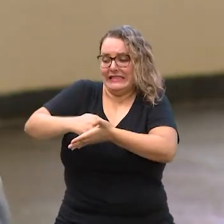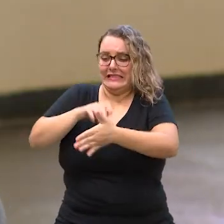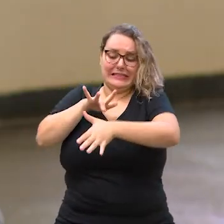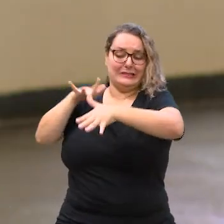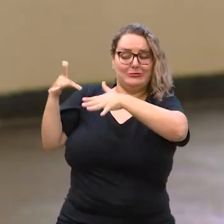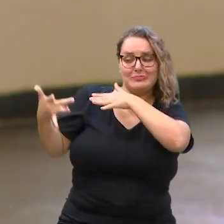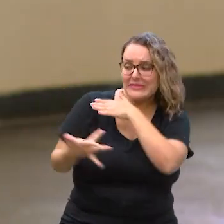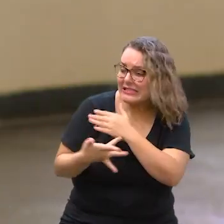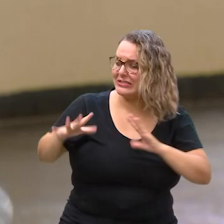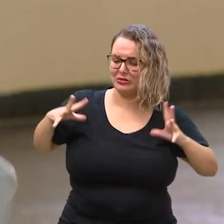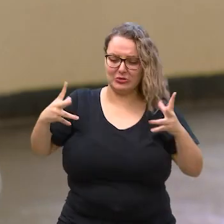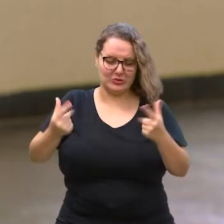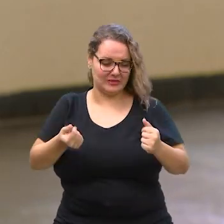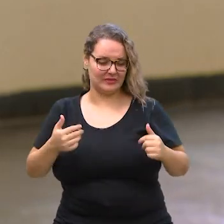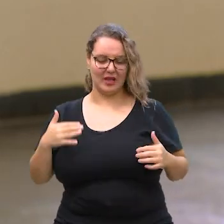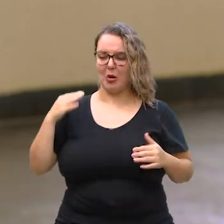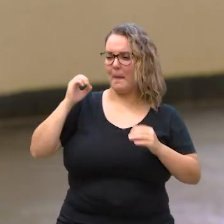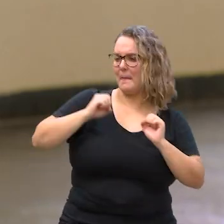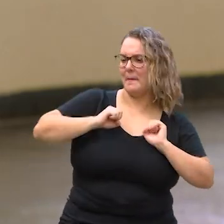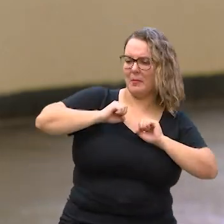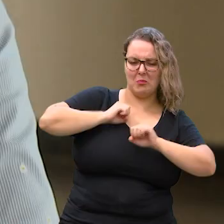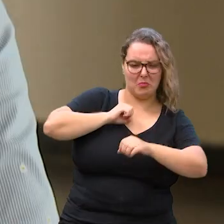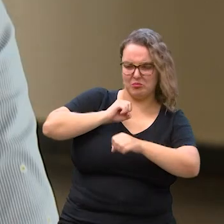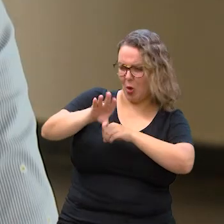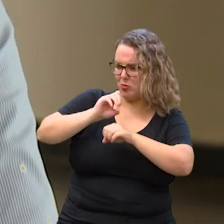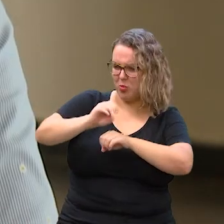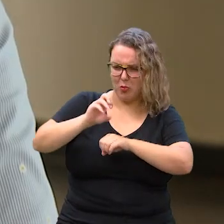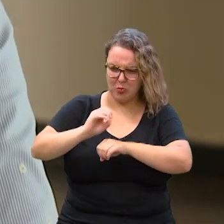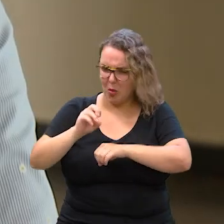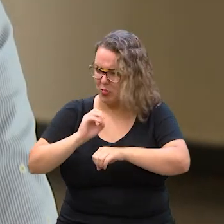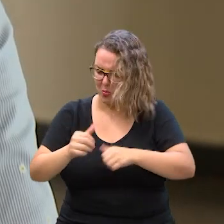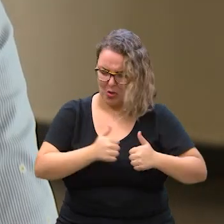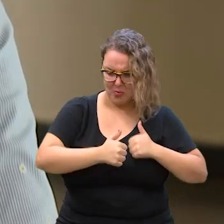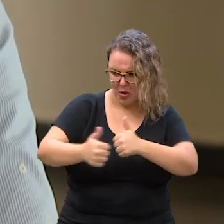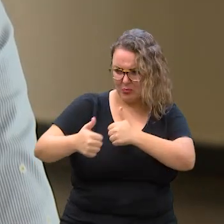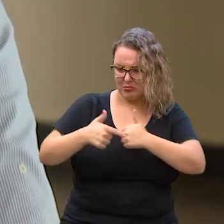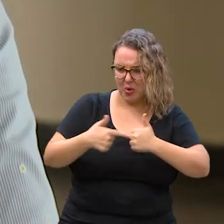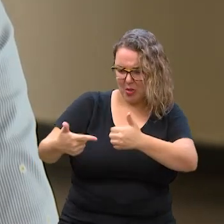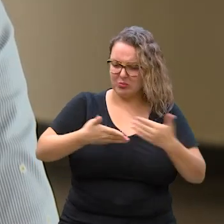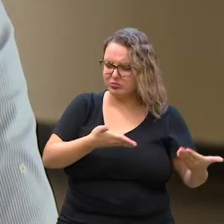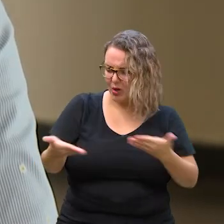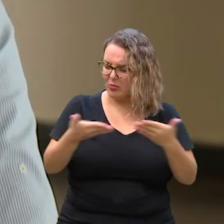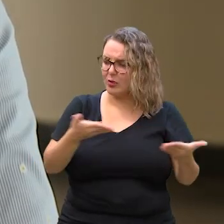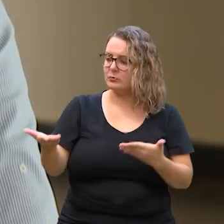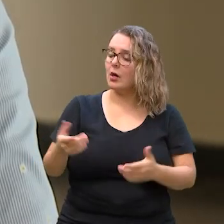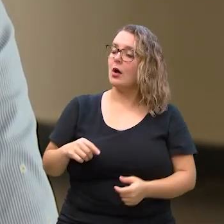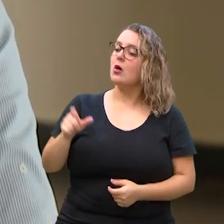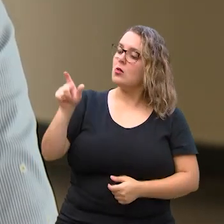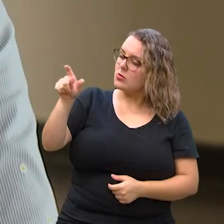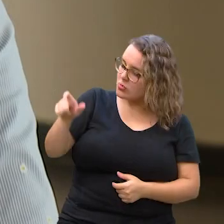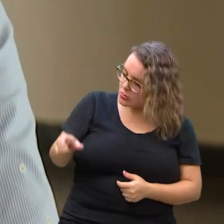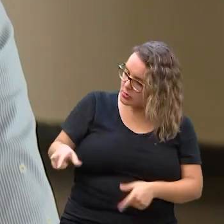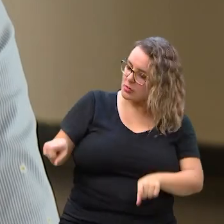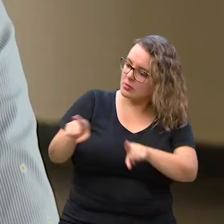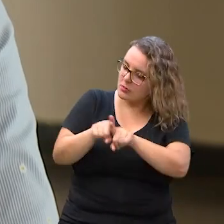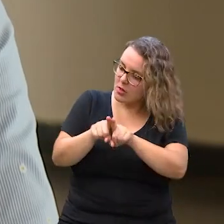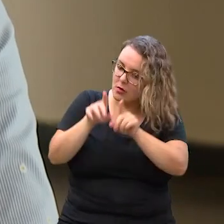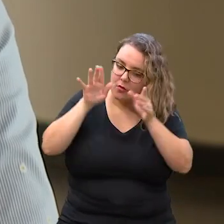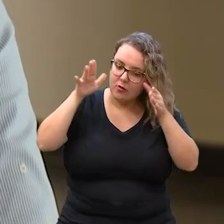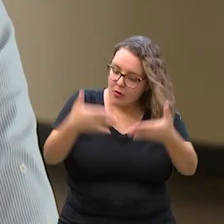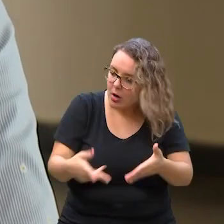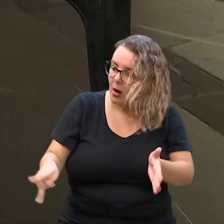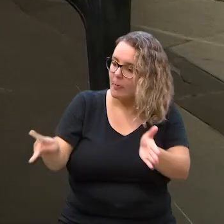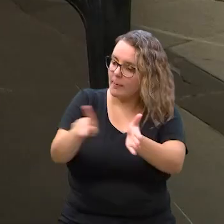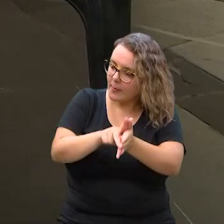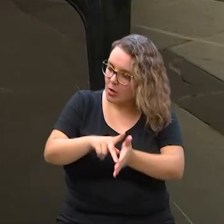todo mundo querendo agradar, e posta isso, e posta aquilo. O seu trabalho com o atleta, ele foca o outro lado também, a vida